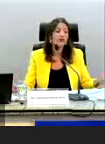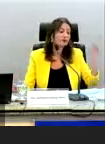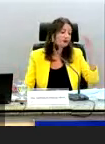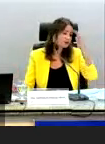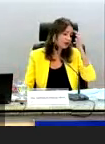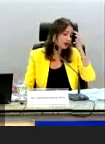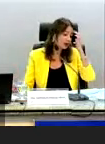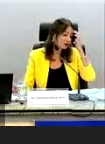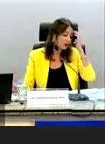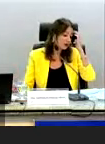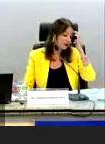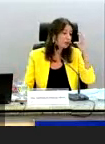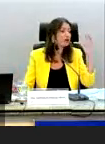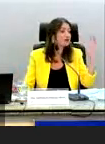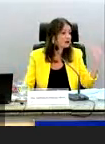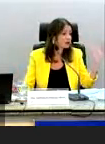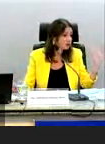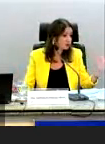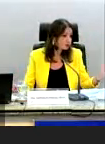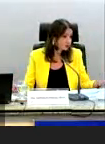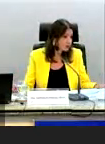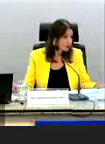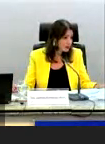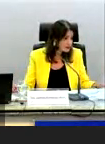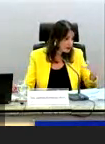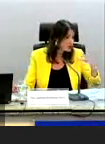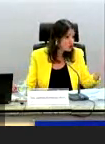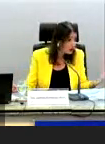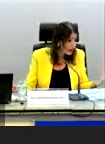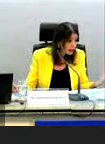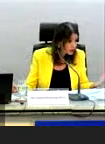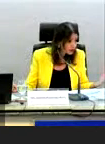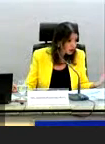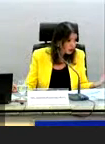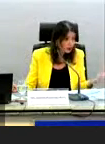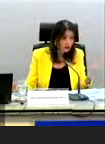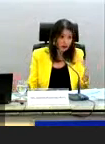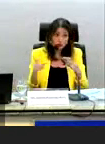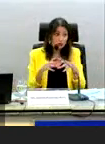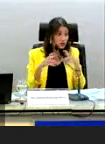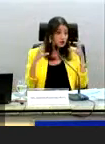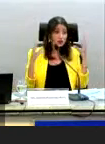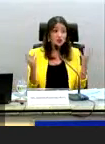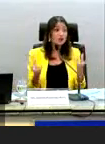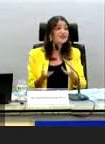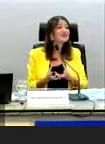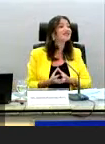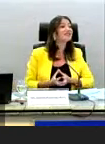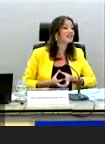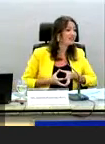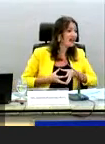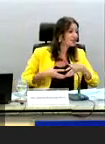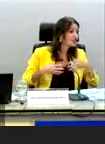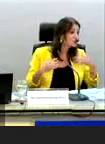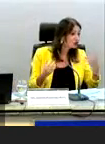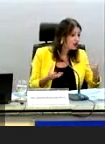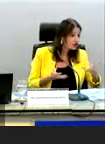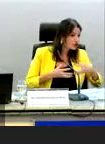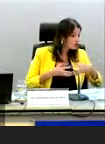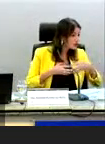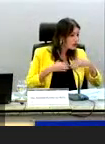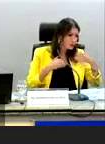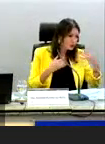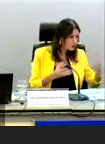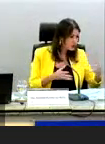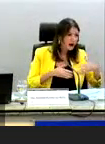de, enfim, da população brasileira de mulheres. No entanto, as mulheres nunca estão na centralidade das